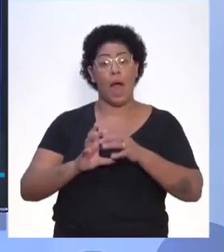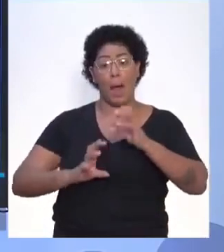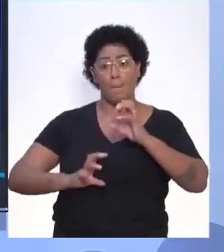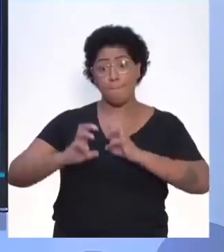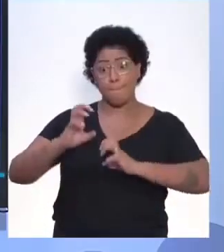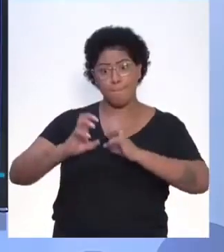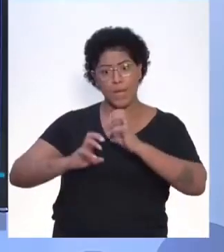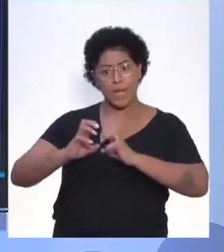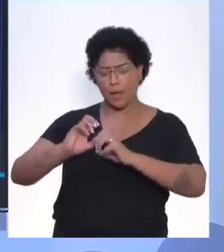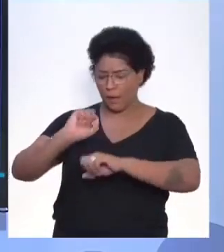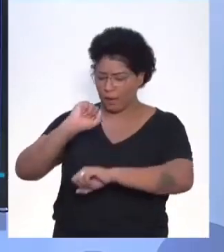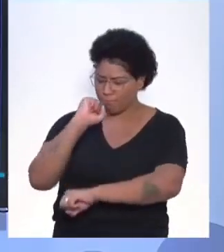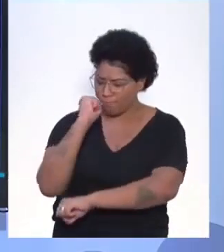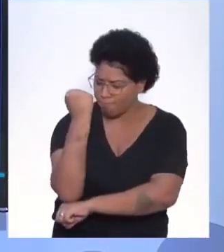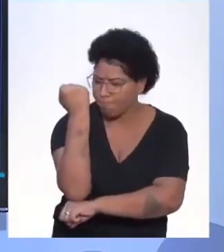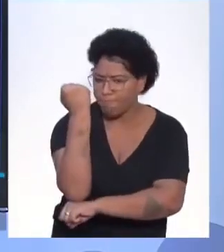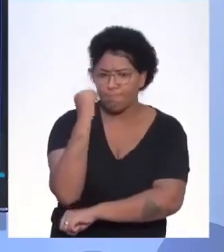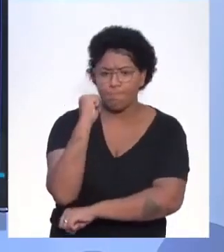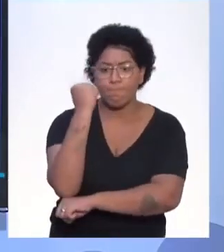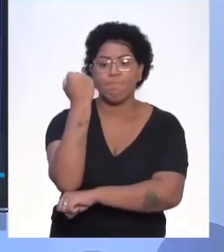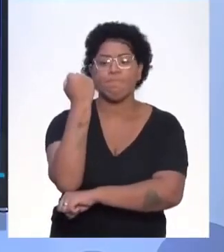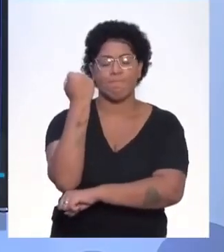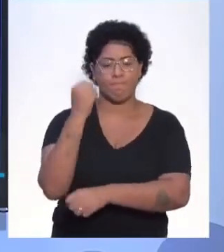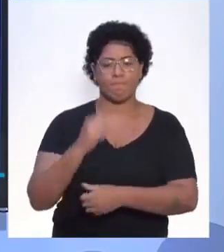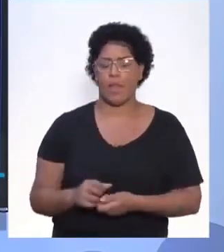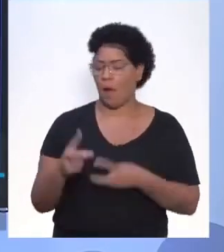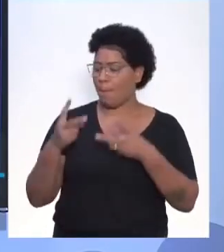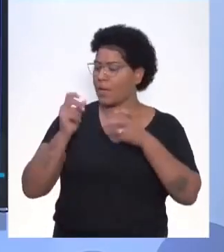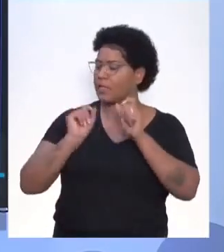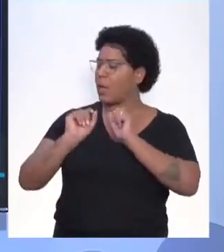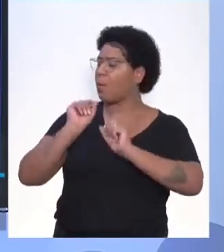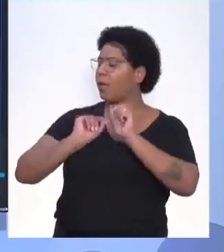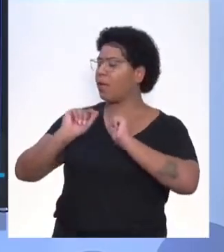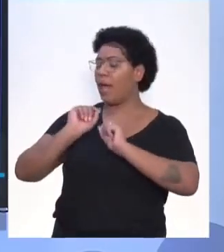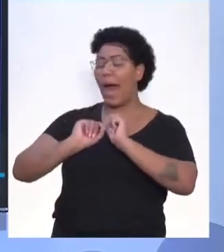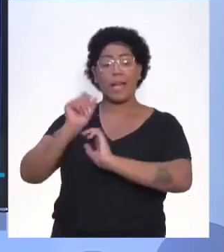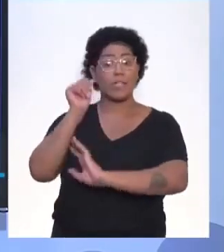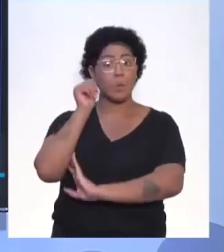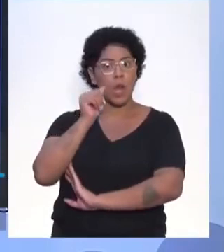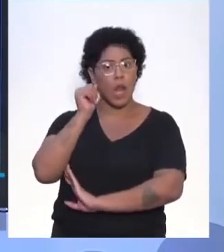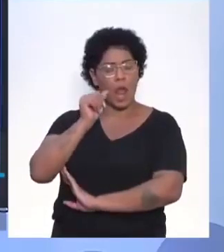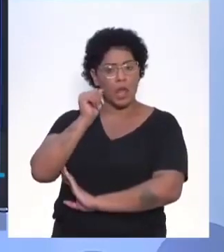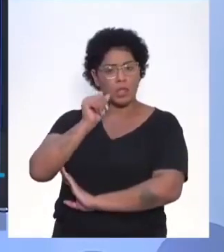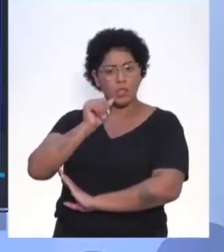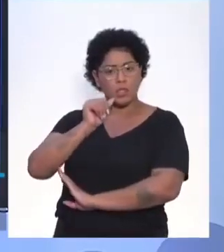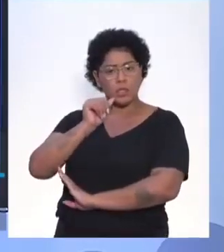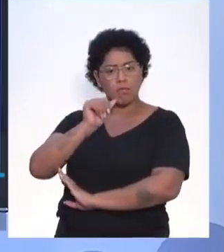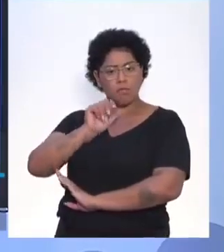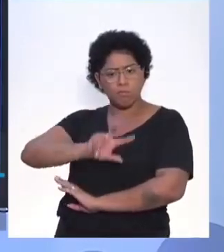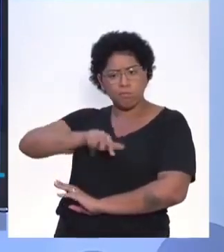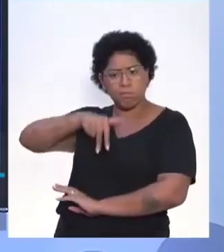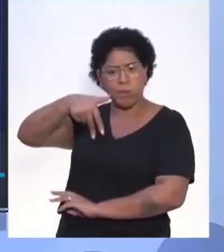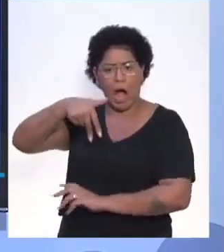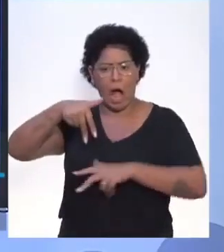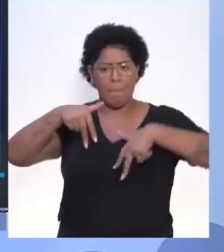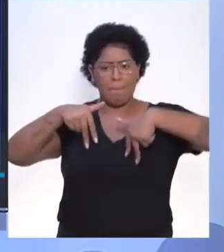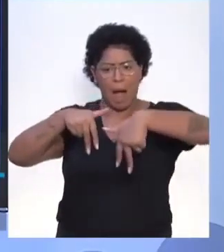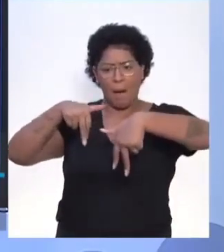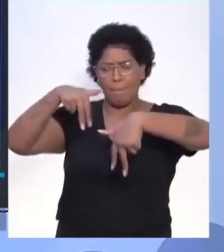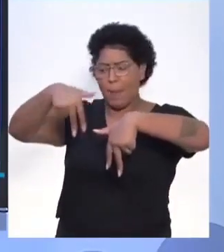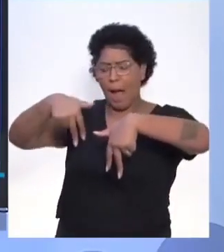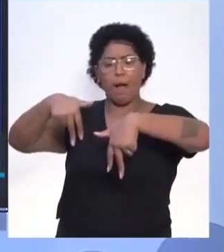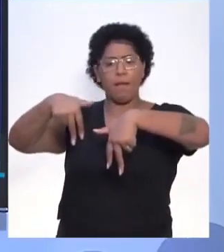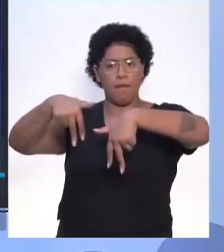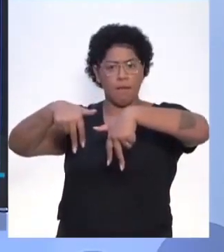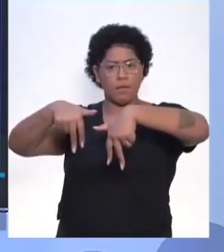à resistência. E o que eu percebo, professora Luíse, é que as mulheres se levantaram em lugar dos